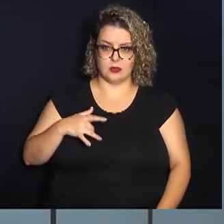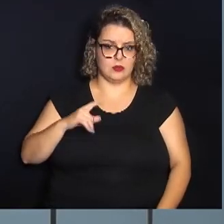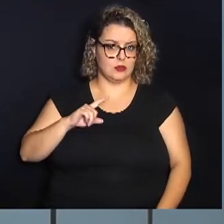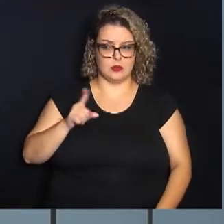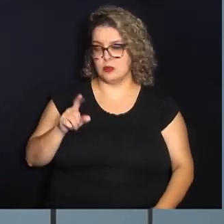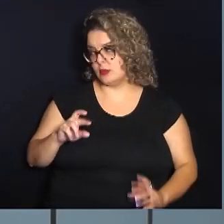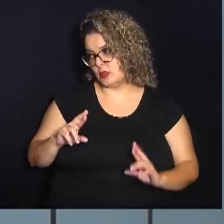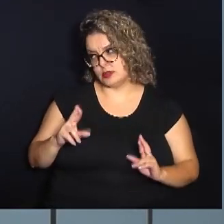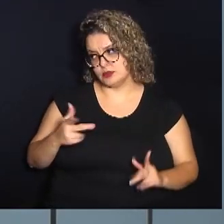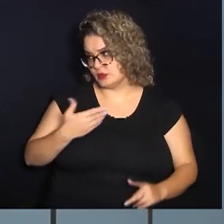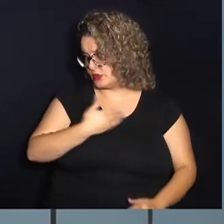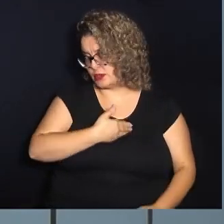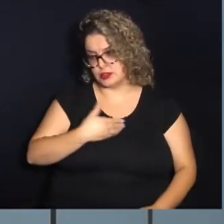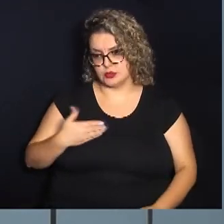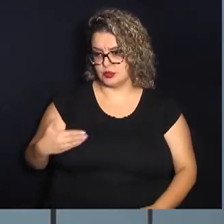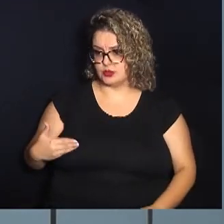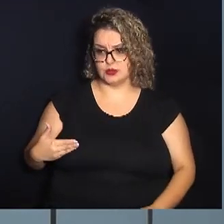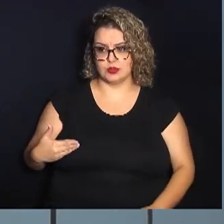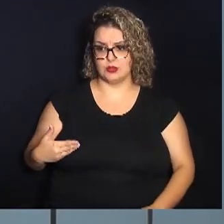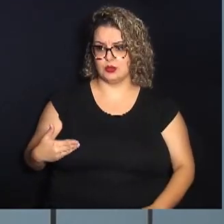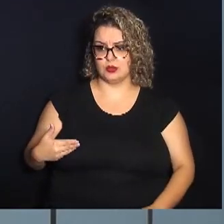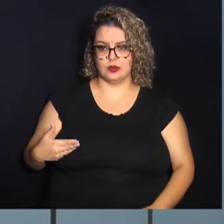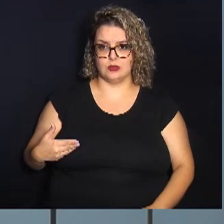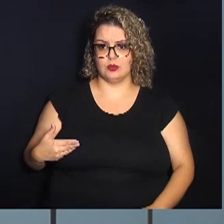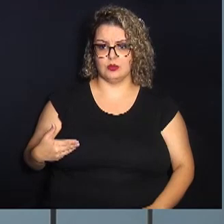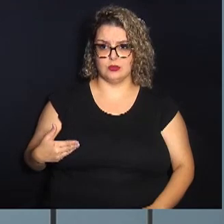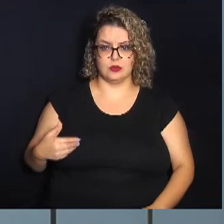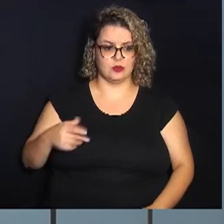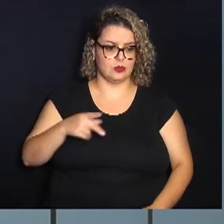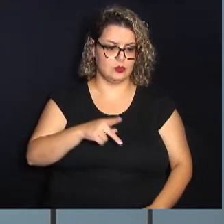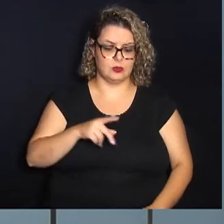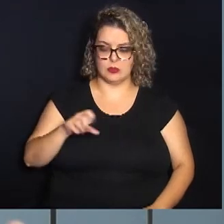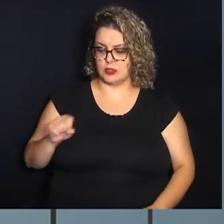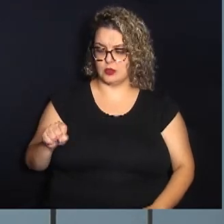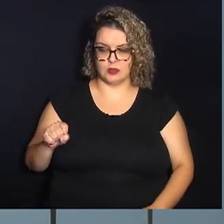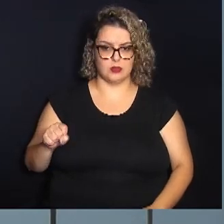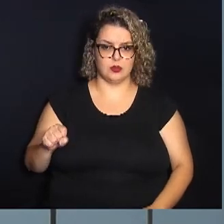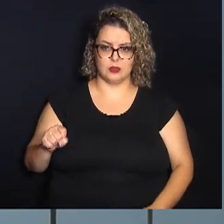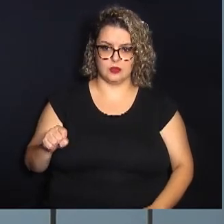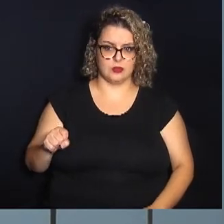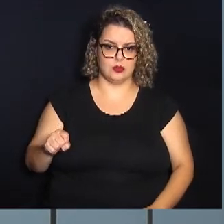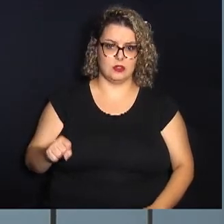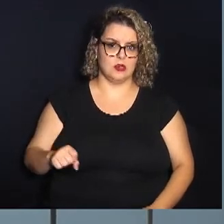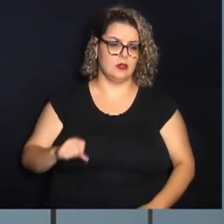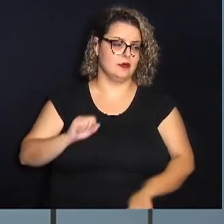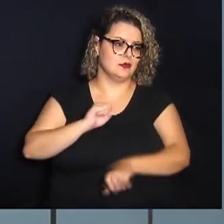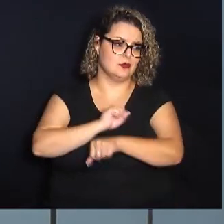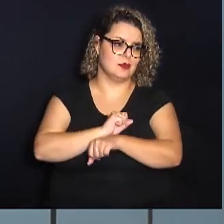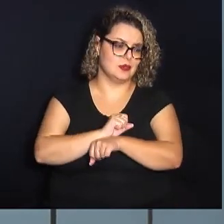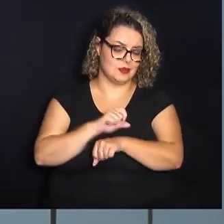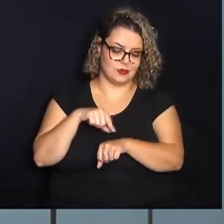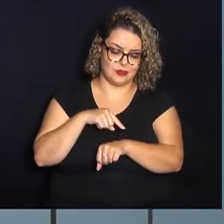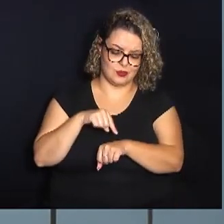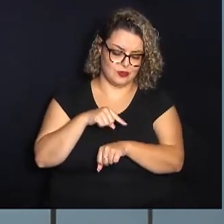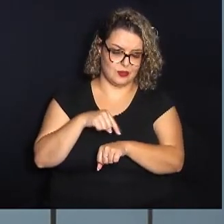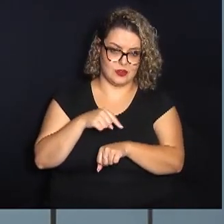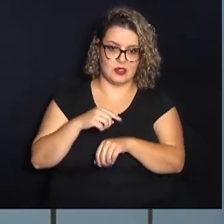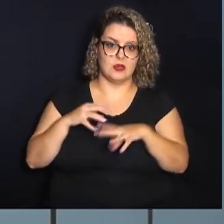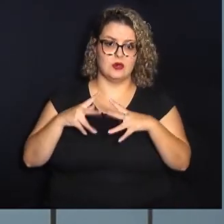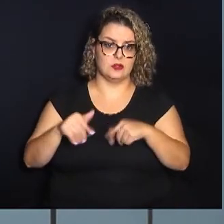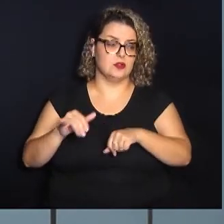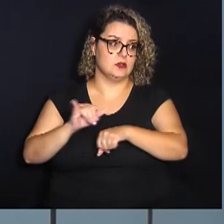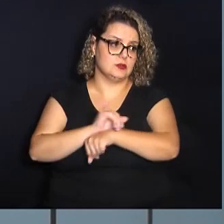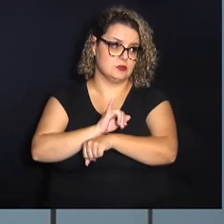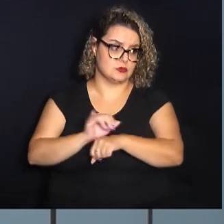público, do pronto-socorro público. Você espera várias horas, vários motivos. Então eu acredito assim, todas as ferramentas que